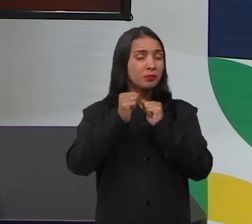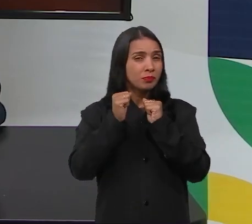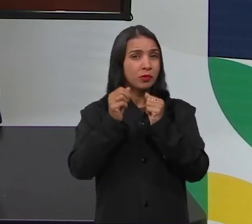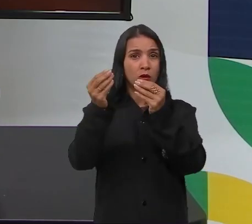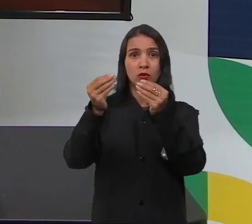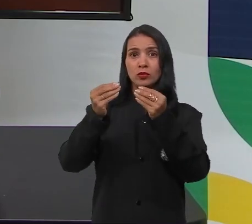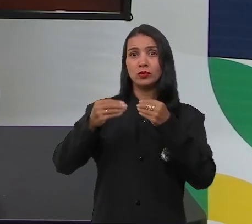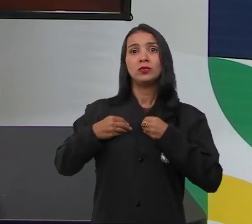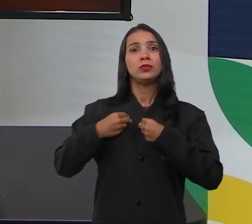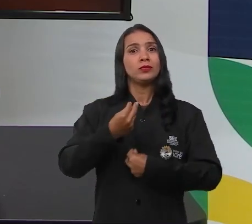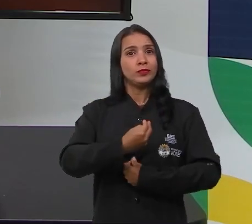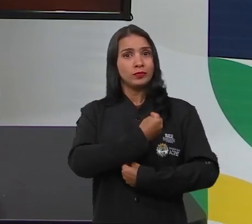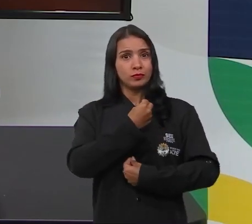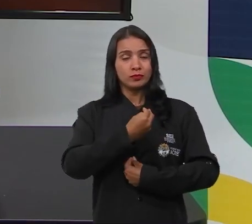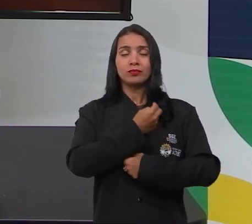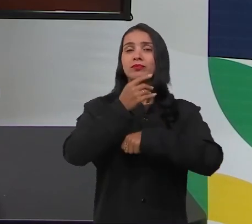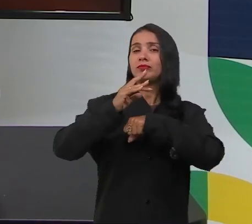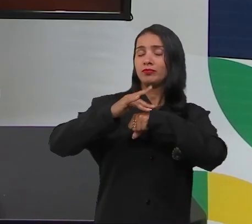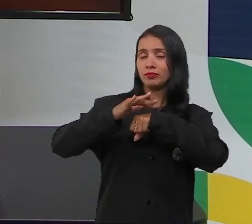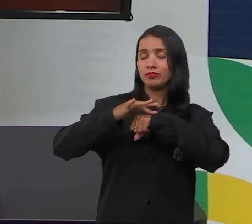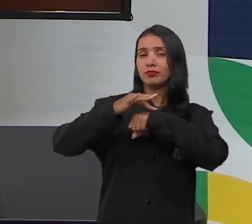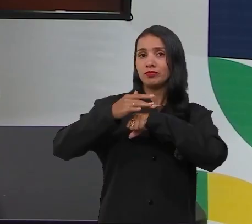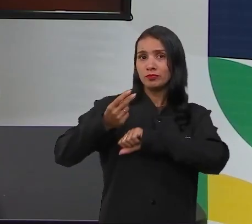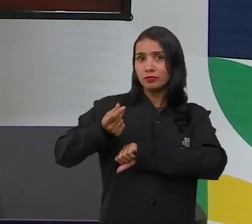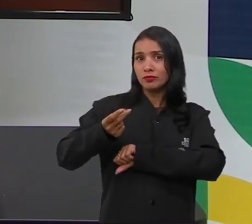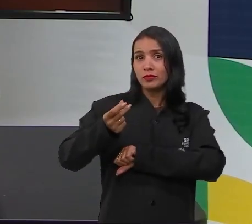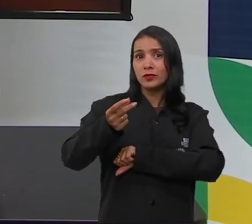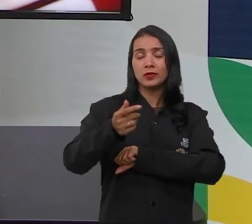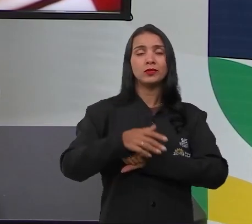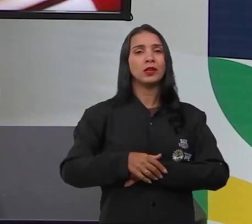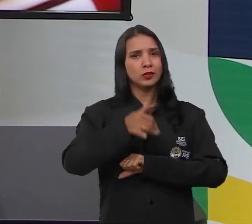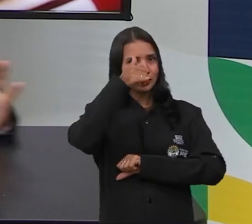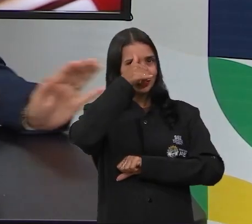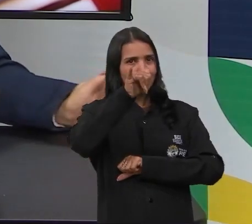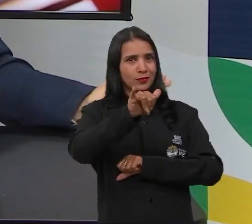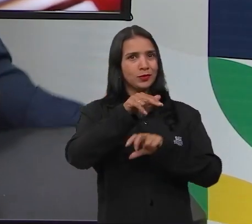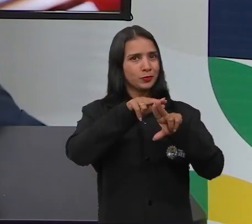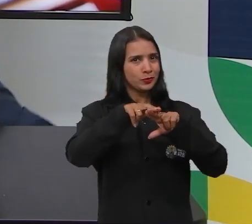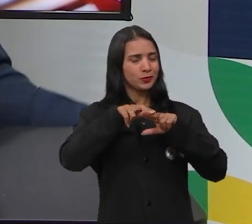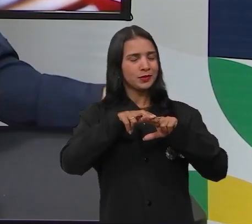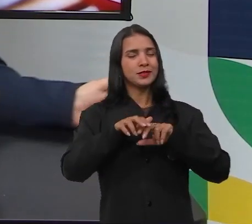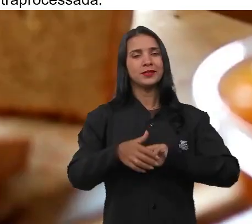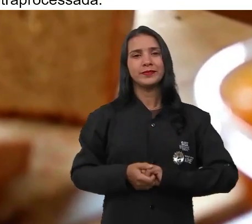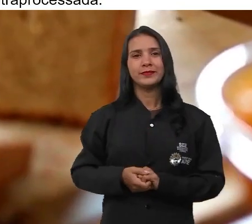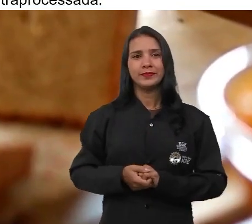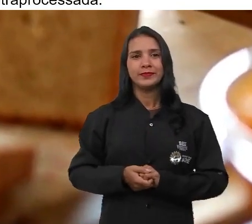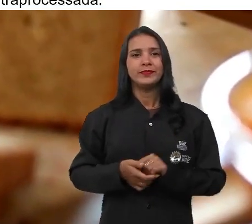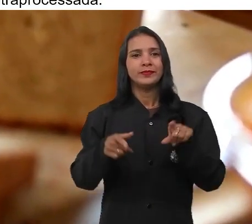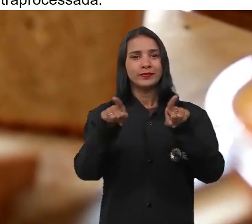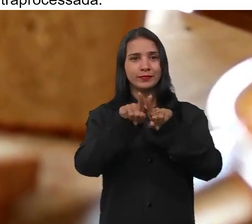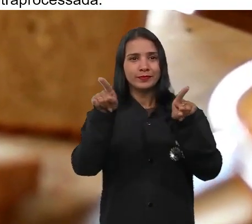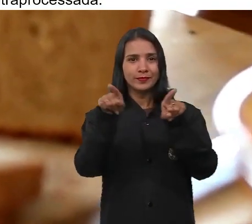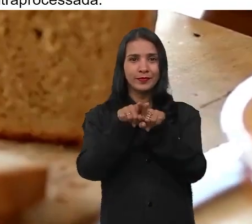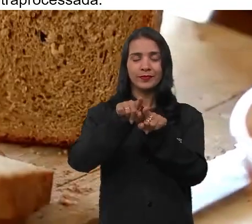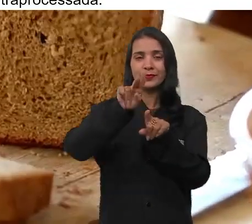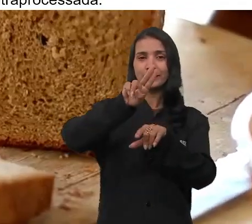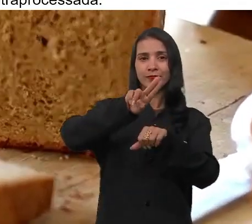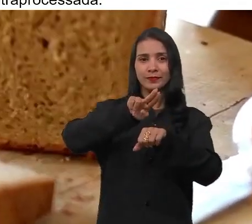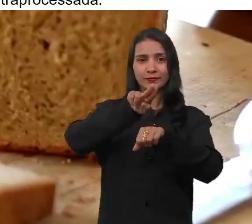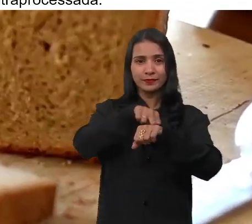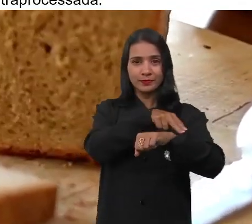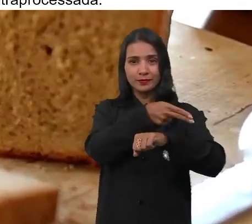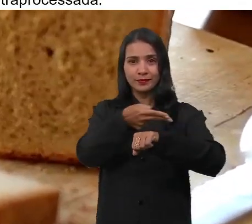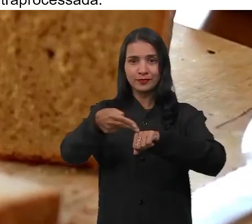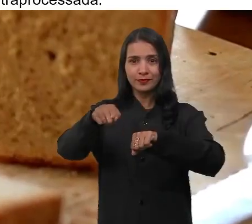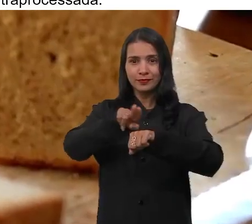reais ali para a sua saúde. Então, evitem ali os embutidos. Aí depois a gente tem a margarina, né? Então, a